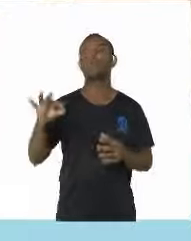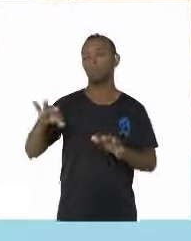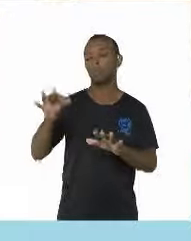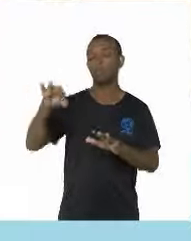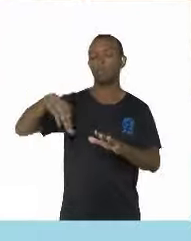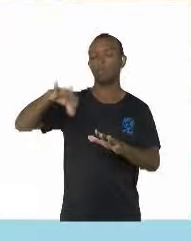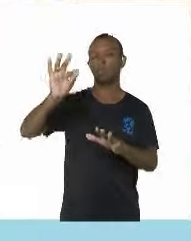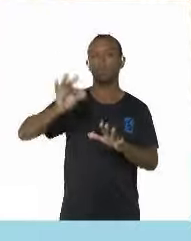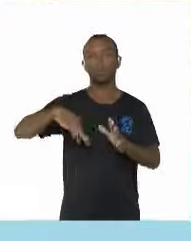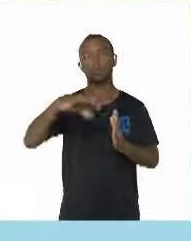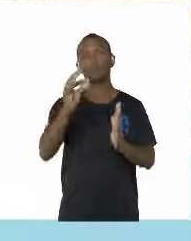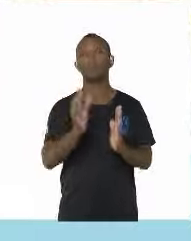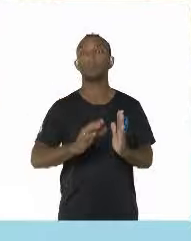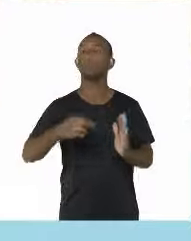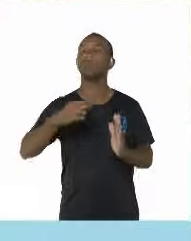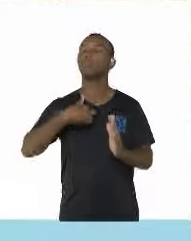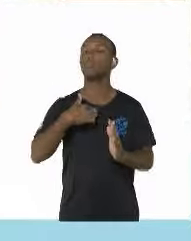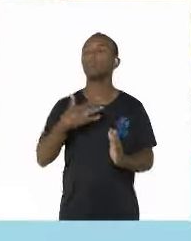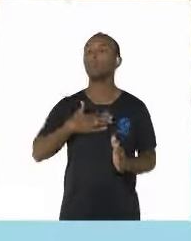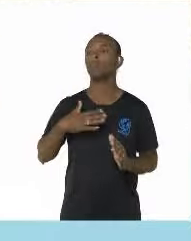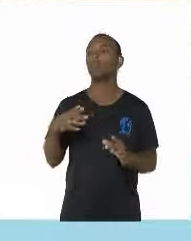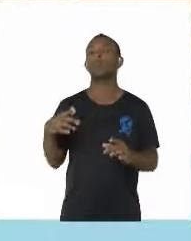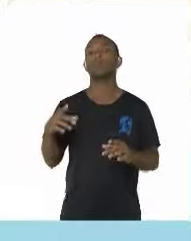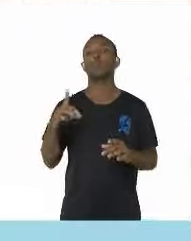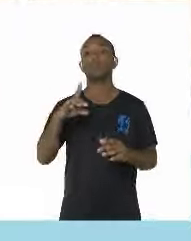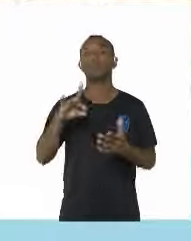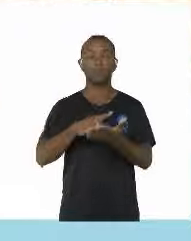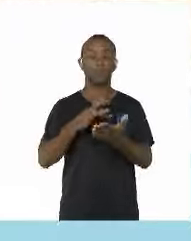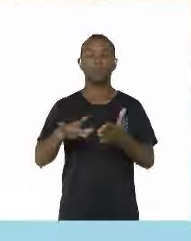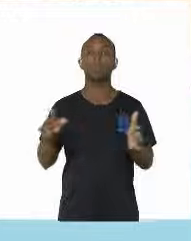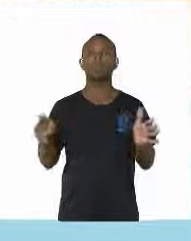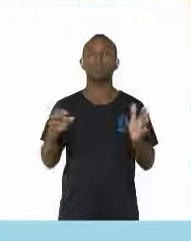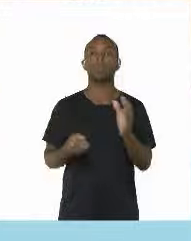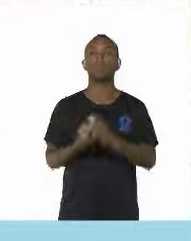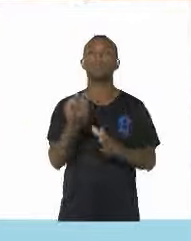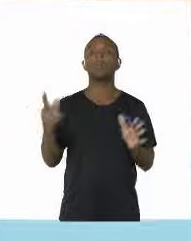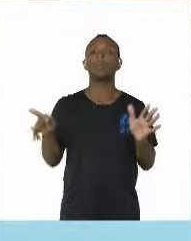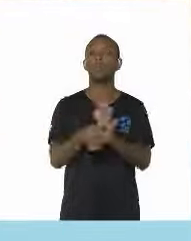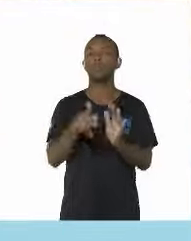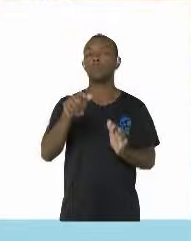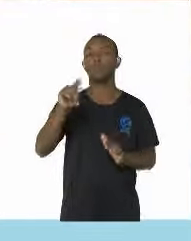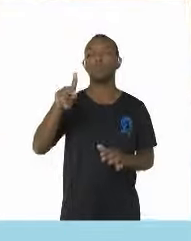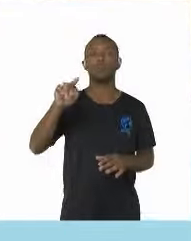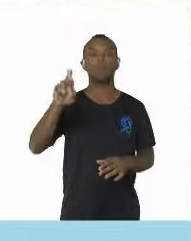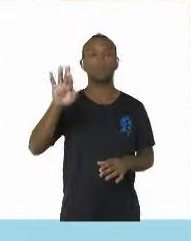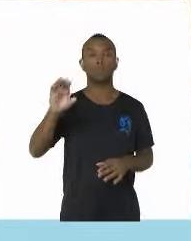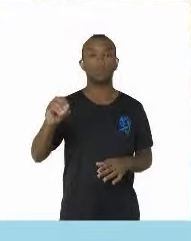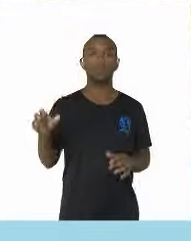essas estampas. São todas digitais, criadas com Procreate, que simulam, né, um bordado.